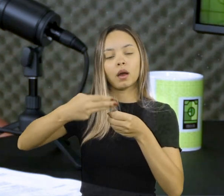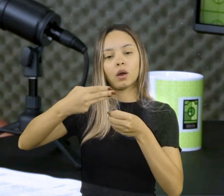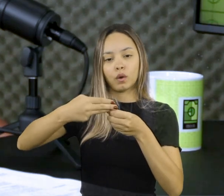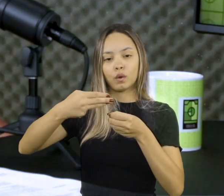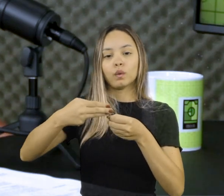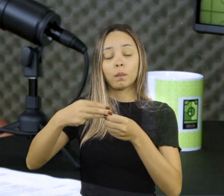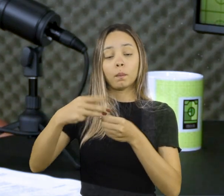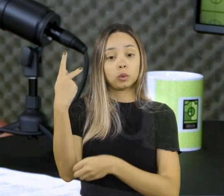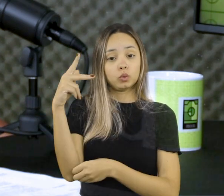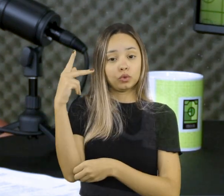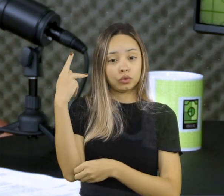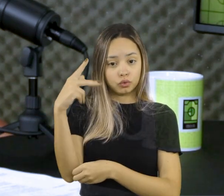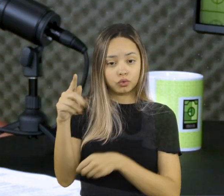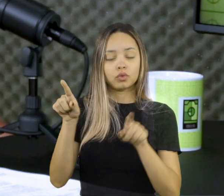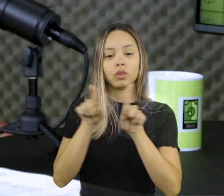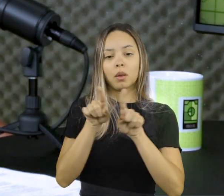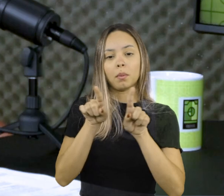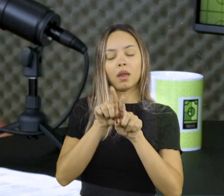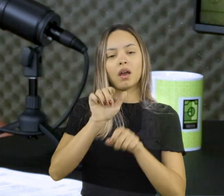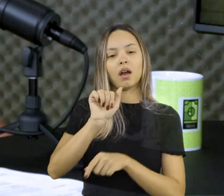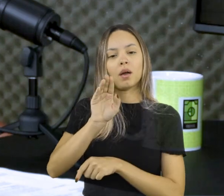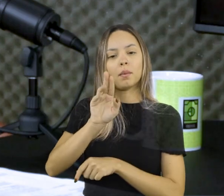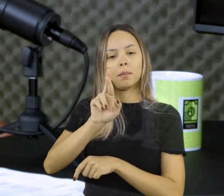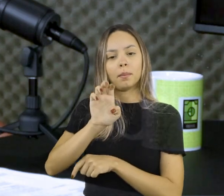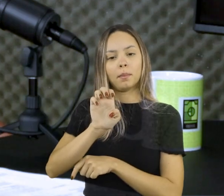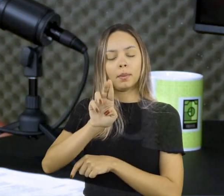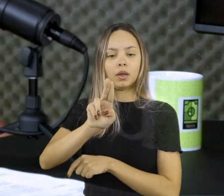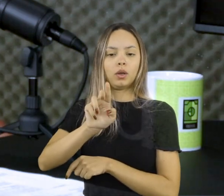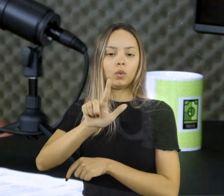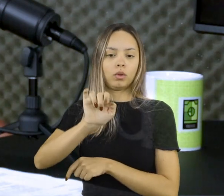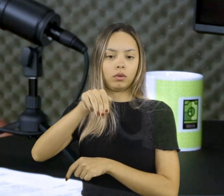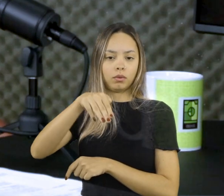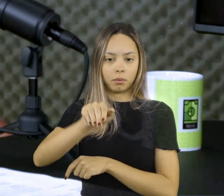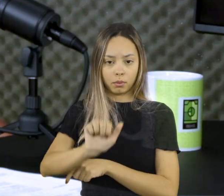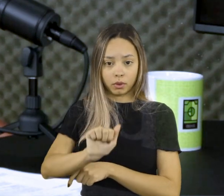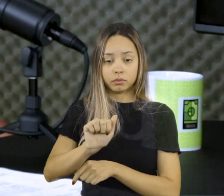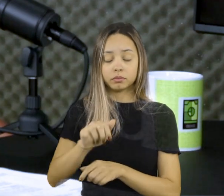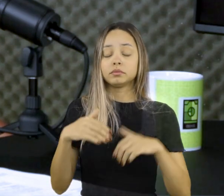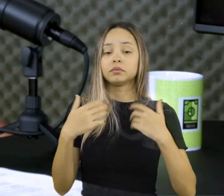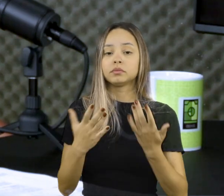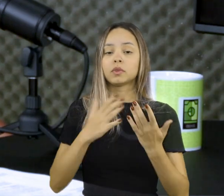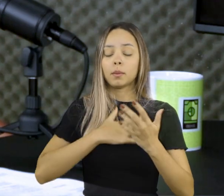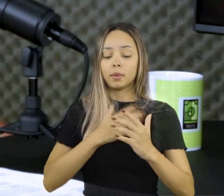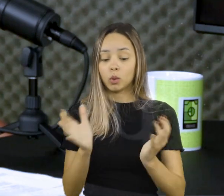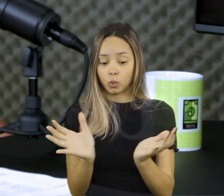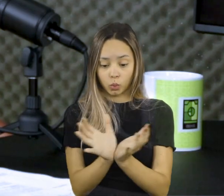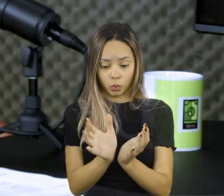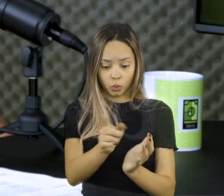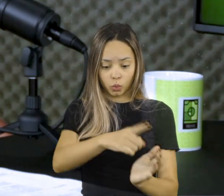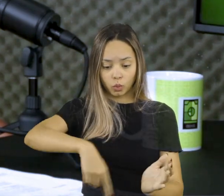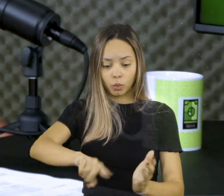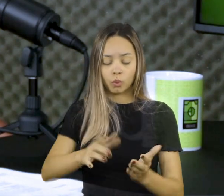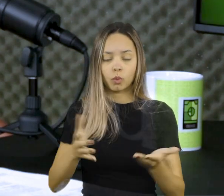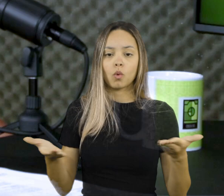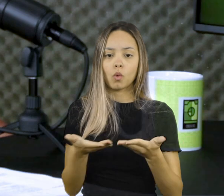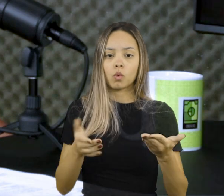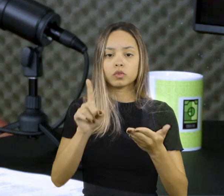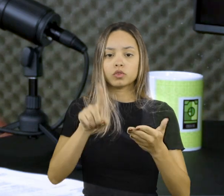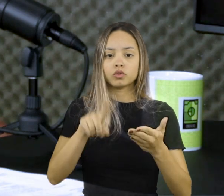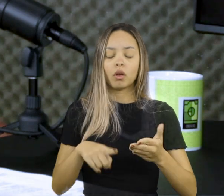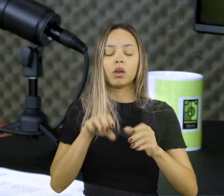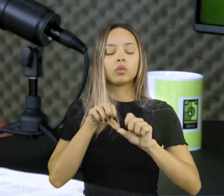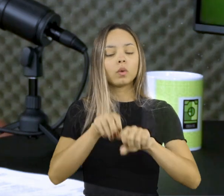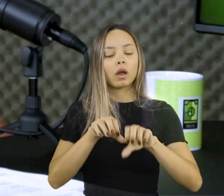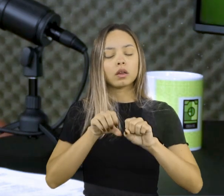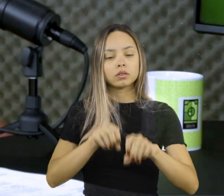de Paulista e de Abreu e Lima. Meu público hoje, ele é da educação infantil até o 5º ano. Quando